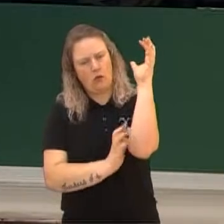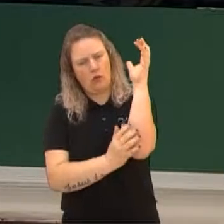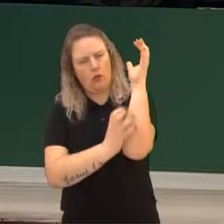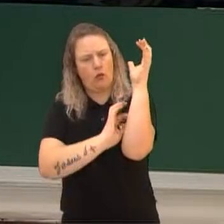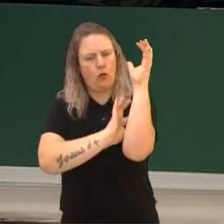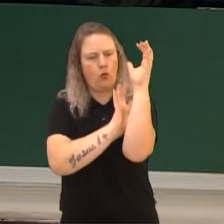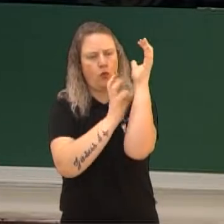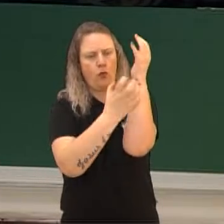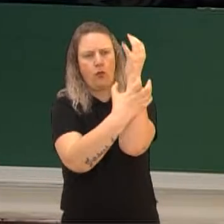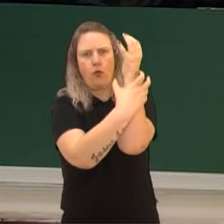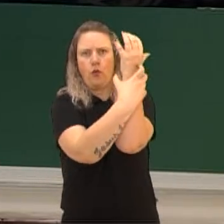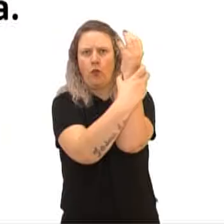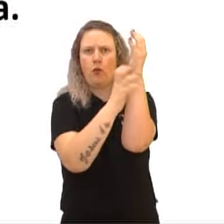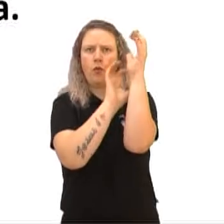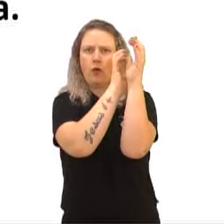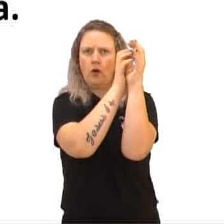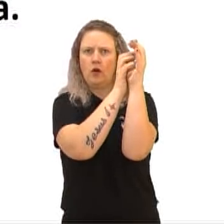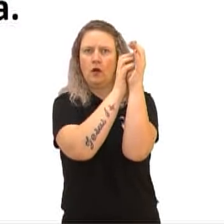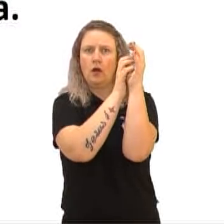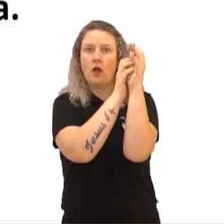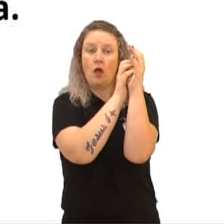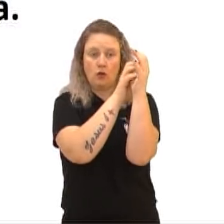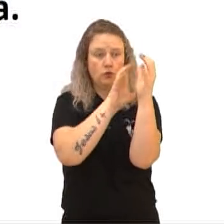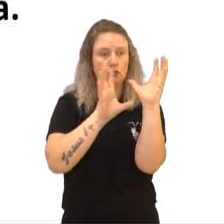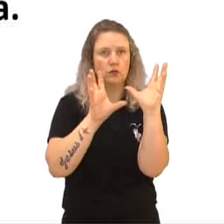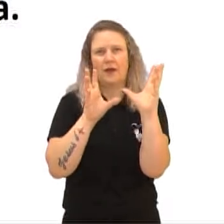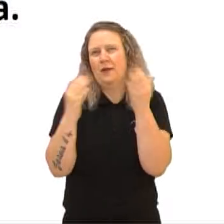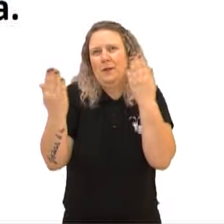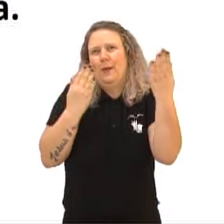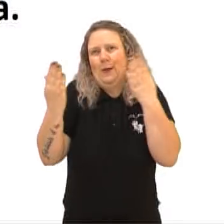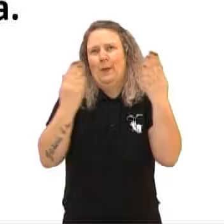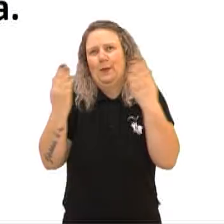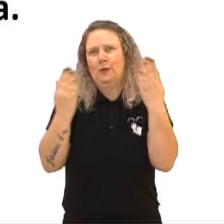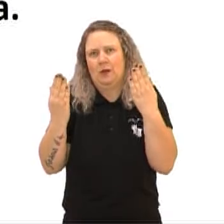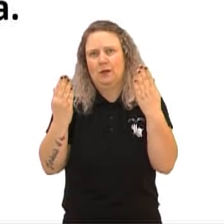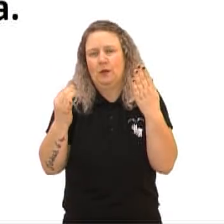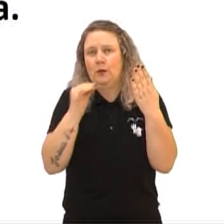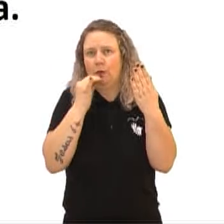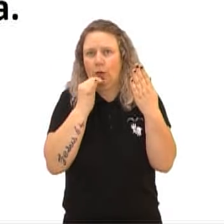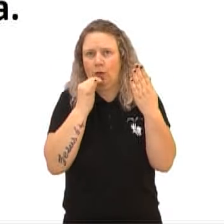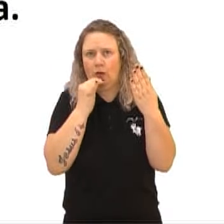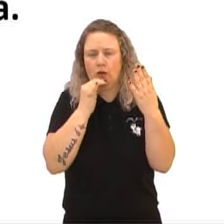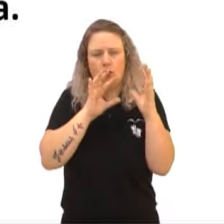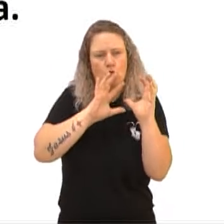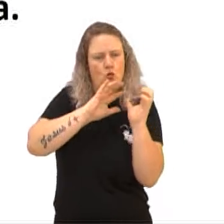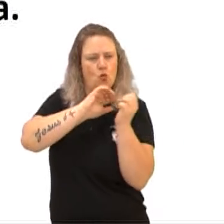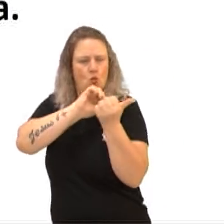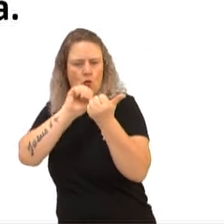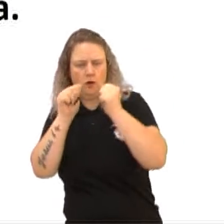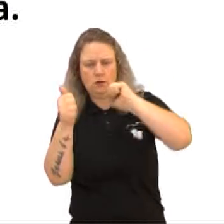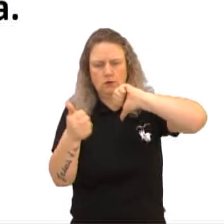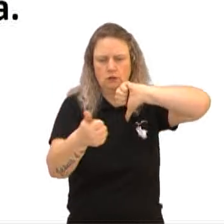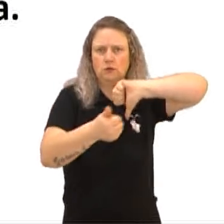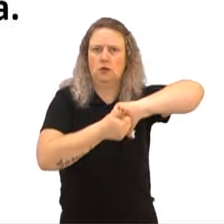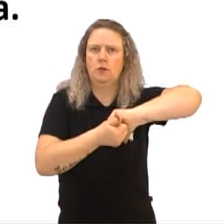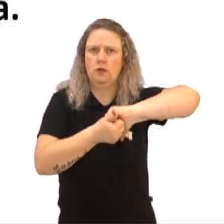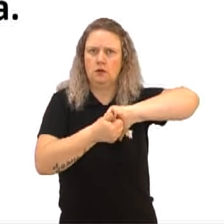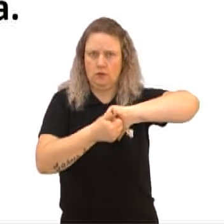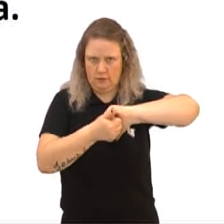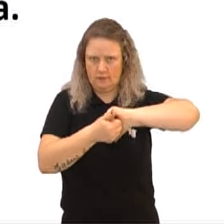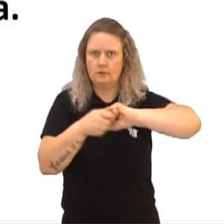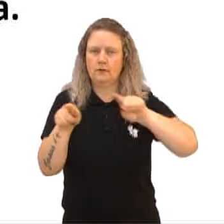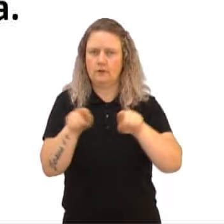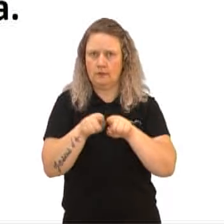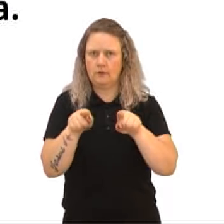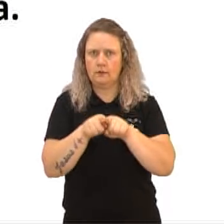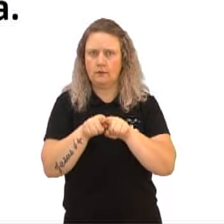se desenvolver. Então ele falava assim, que a cultura erudita podia, em processo simbiótico e sincrético, O